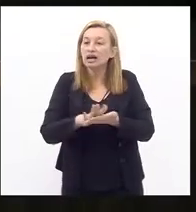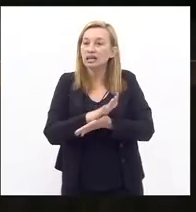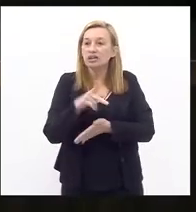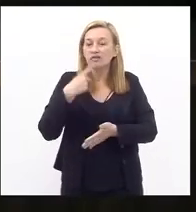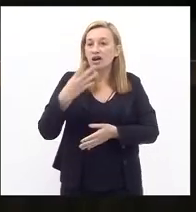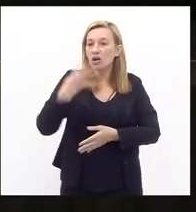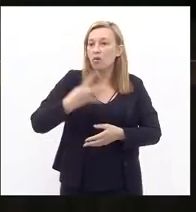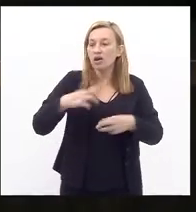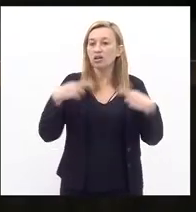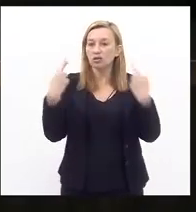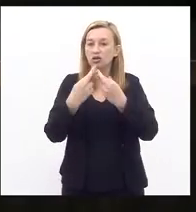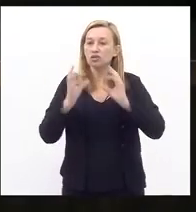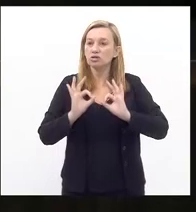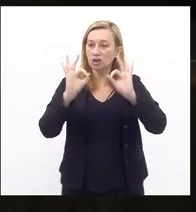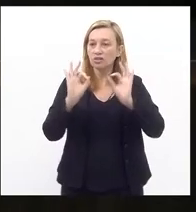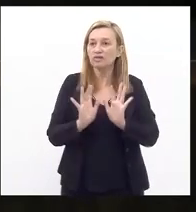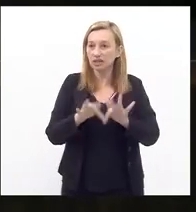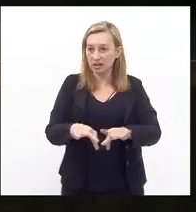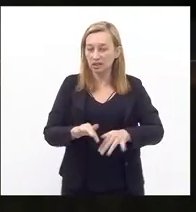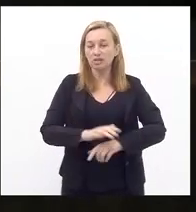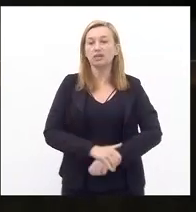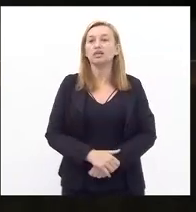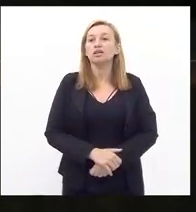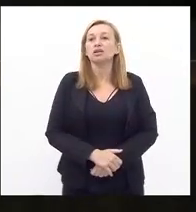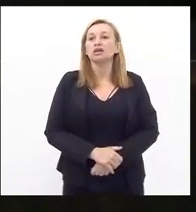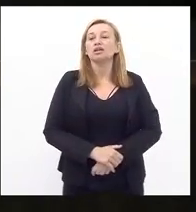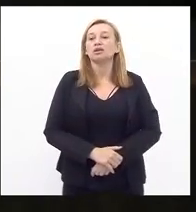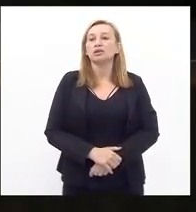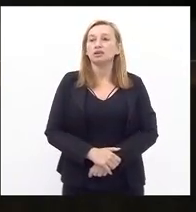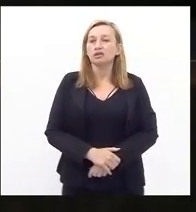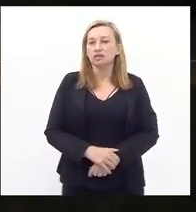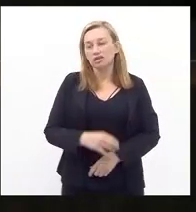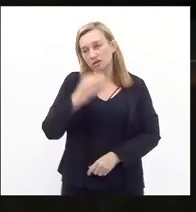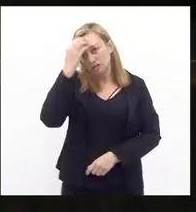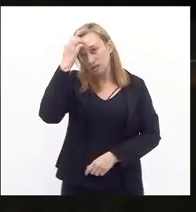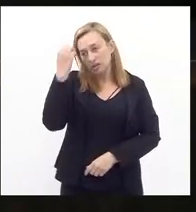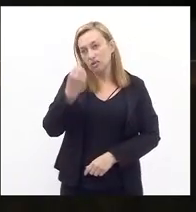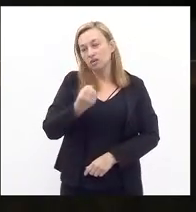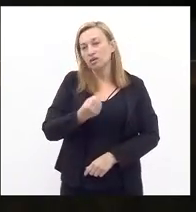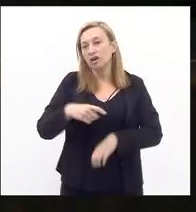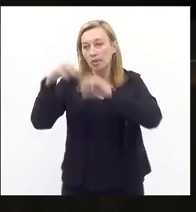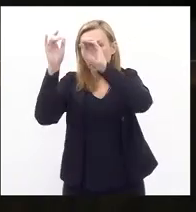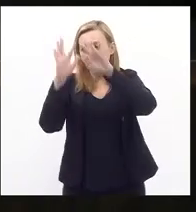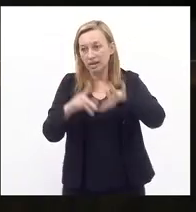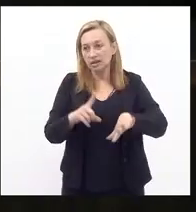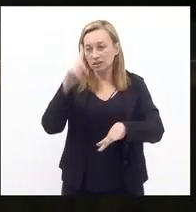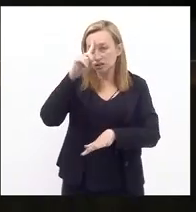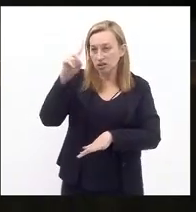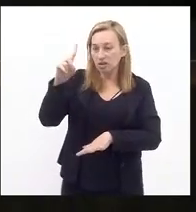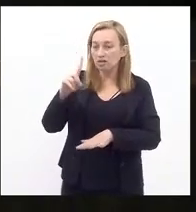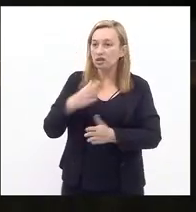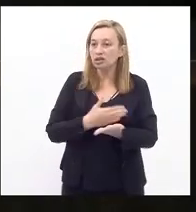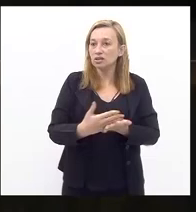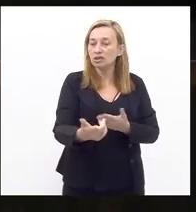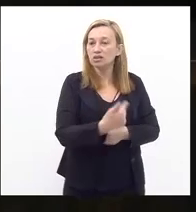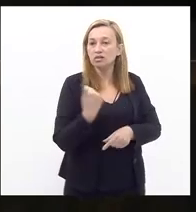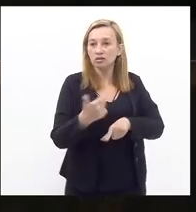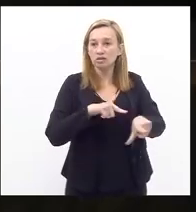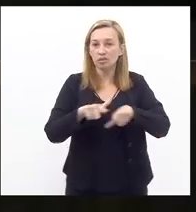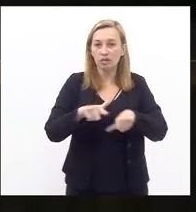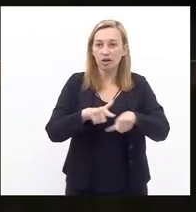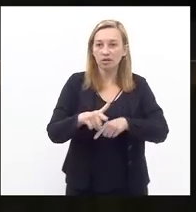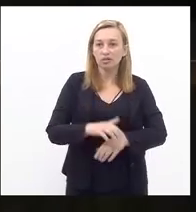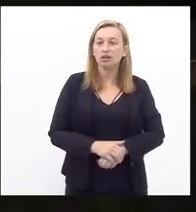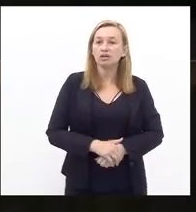quarta sessão extraordinária é mesmo está encerrado havendo número legal e sob a proteção de Deus ele se anos do nosso